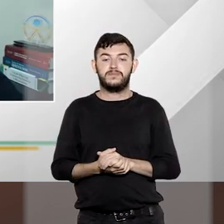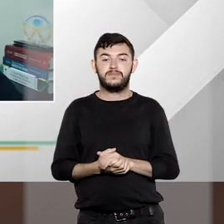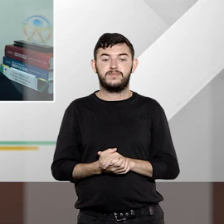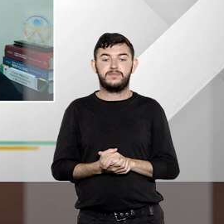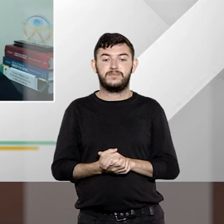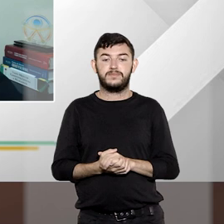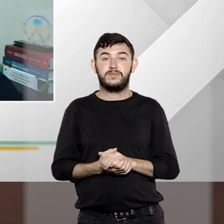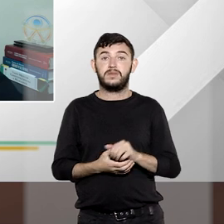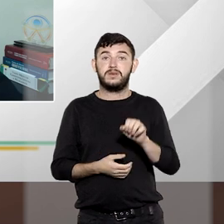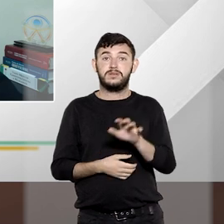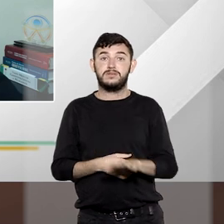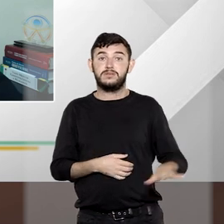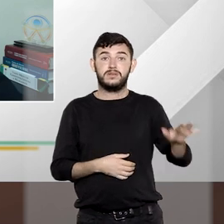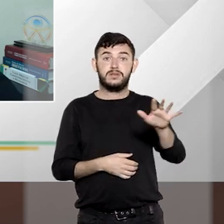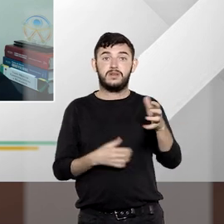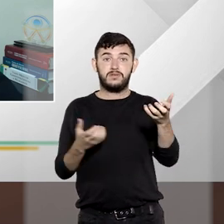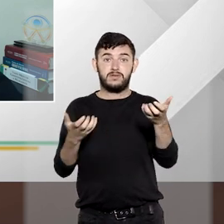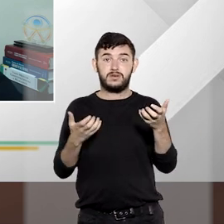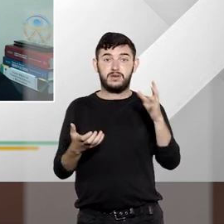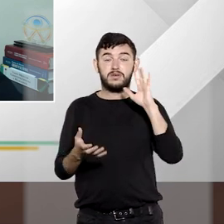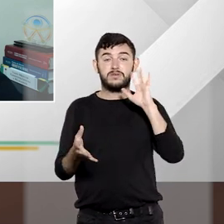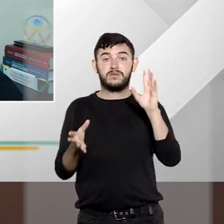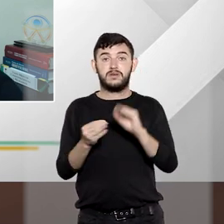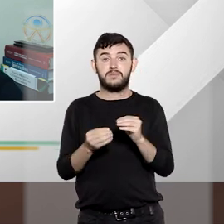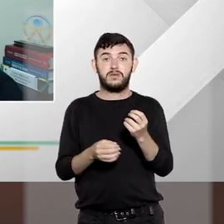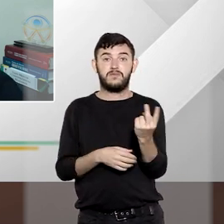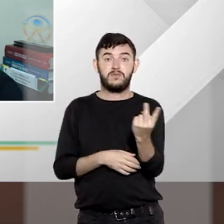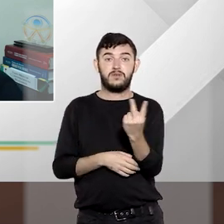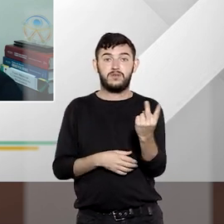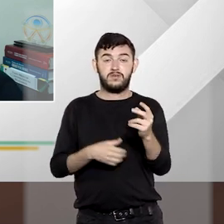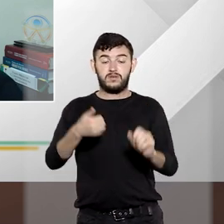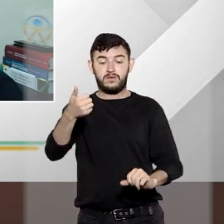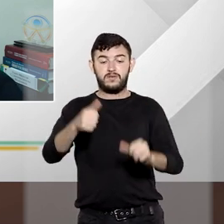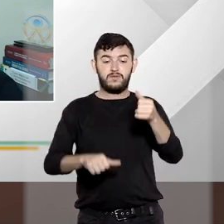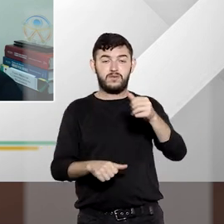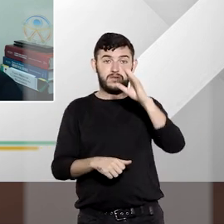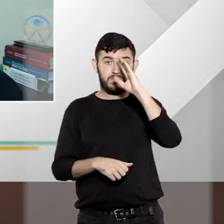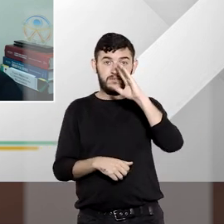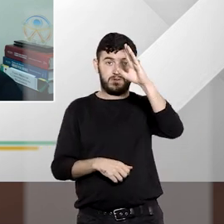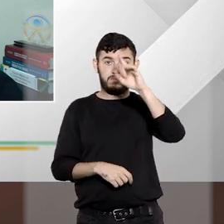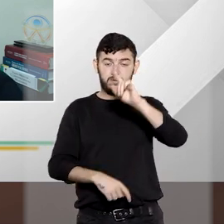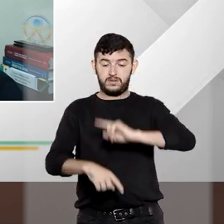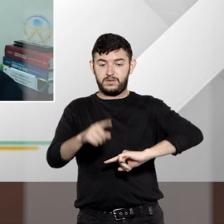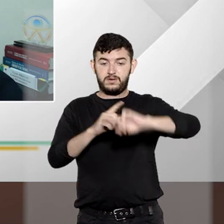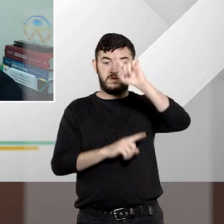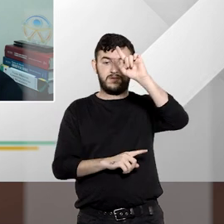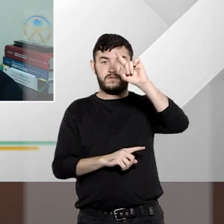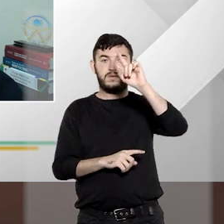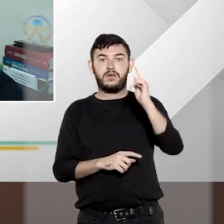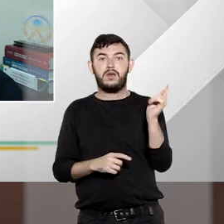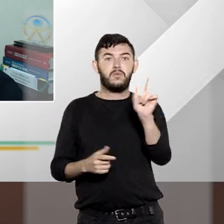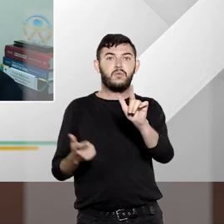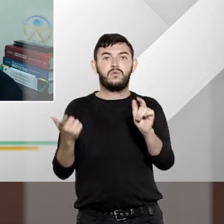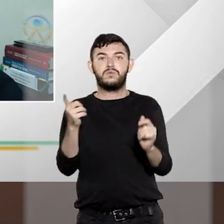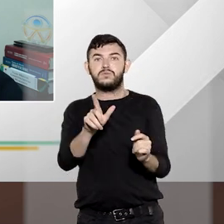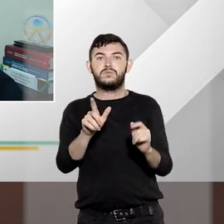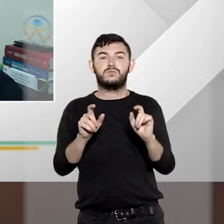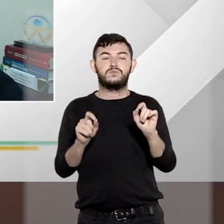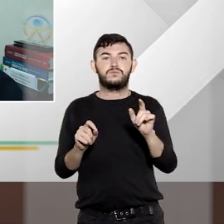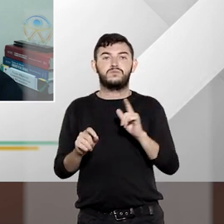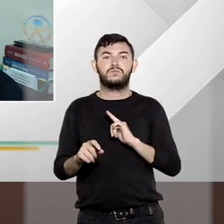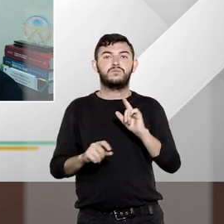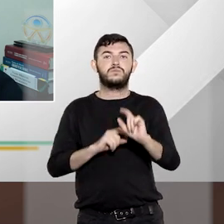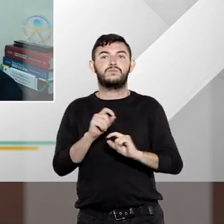De um modo geral, eu gostaria de saber, na avaliação de ambos, quais foram os principais avanços alcançados a partir da